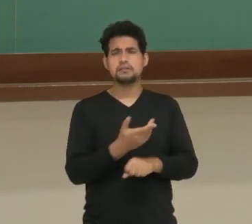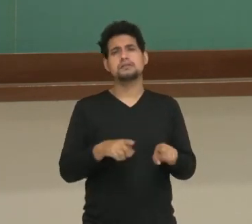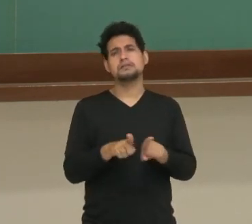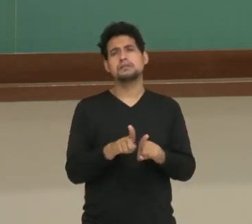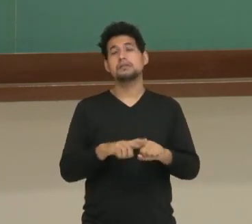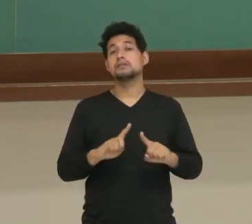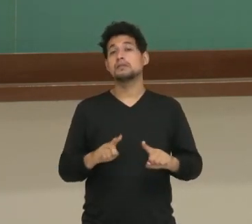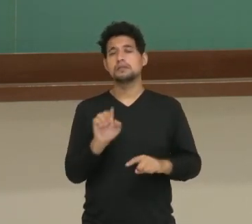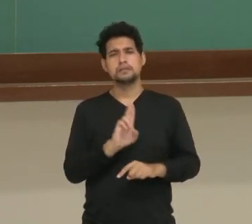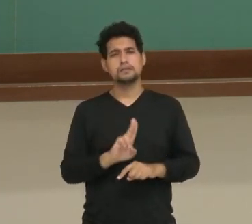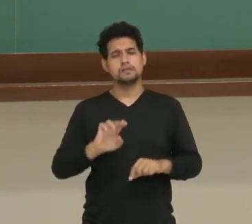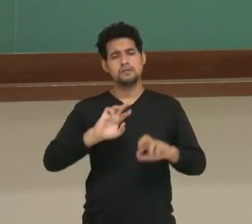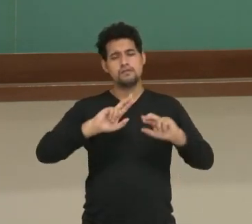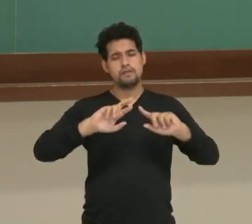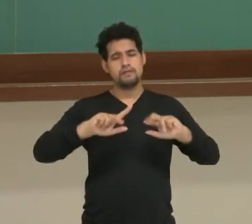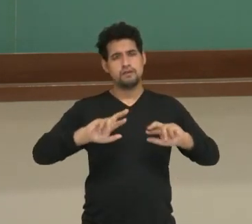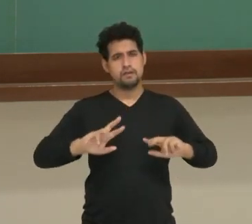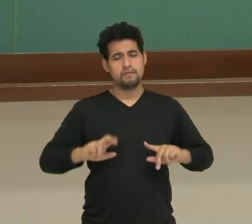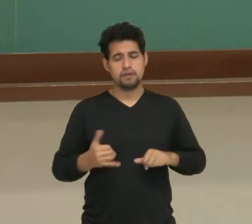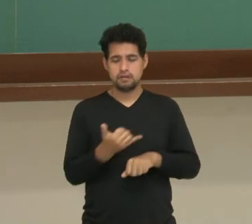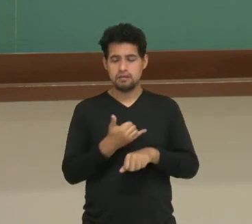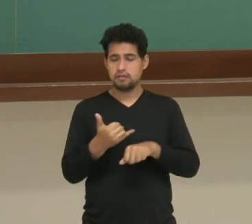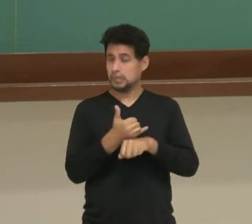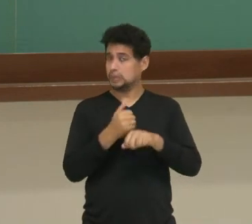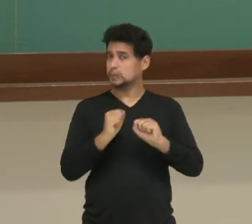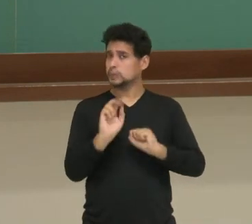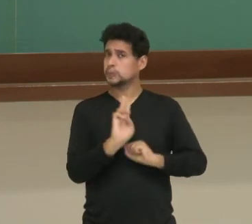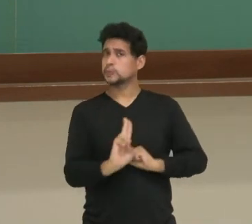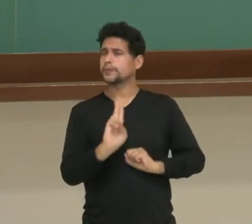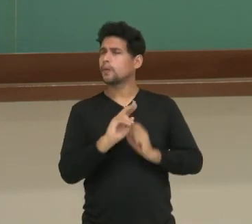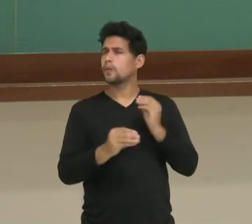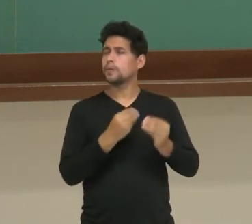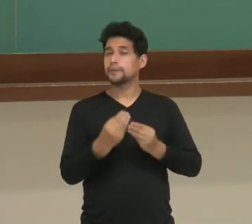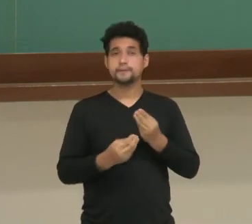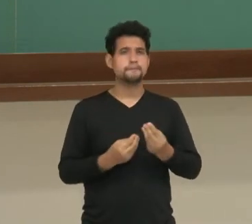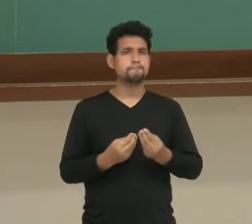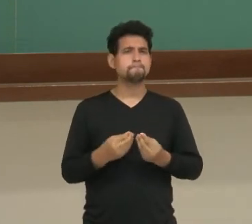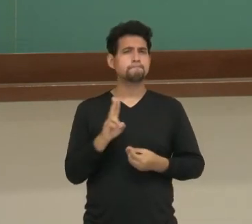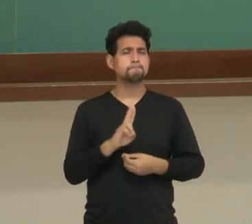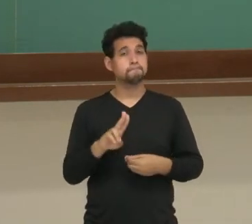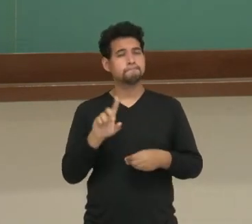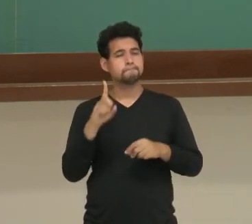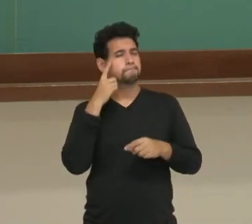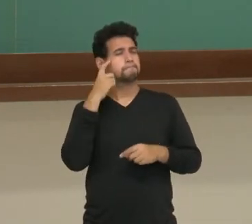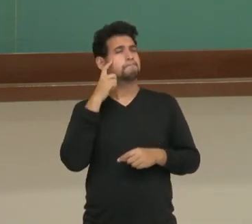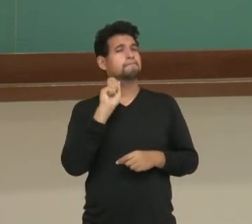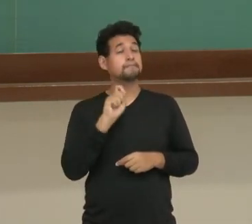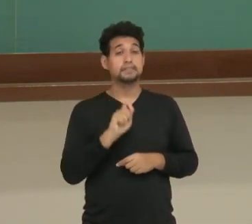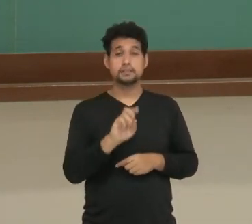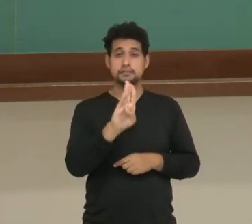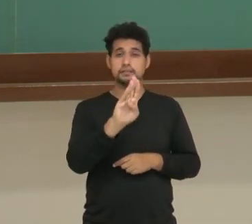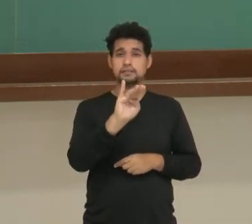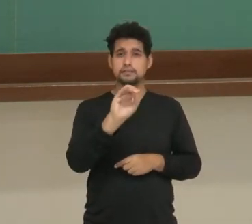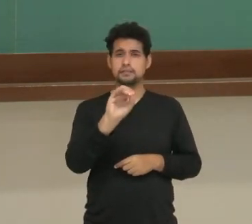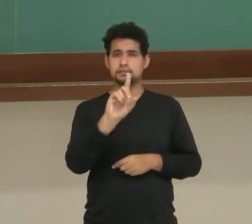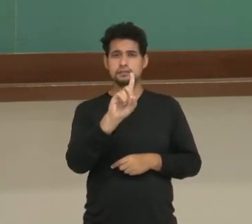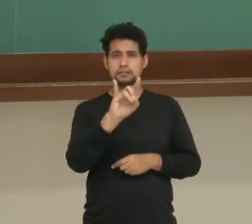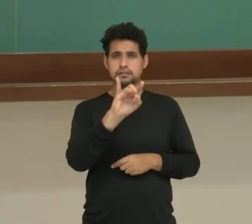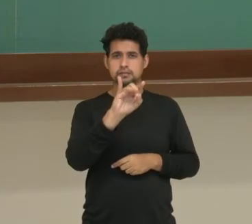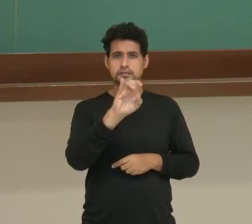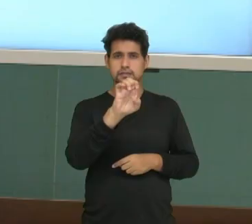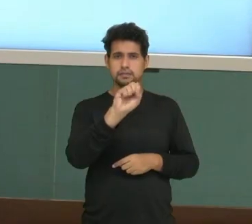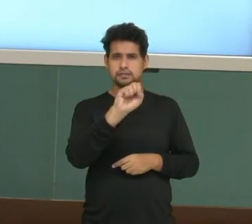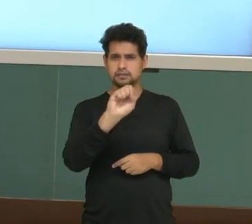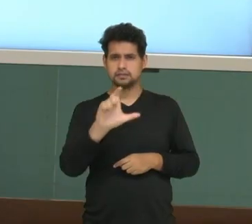ainda a obtenção de vários outros tipos de óleos que podem ser utilizados aí para a obtenção do biodiesel. E